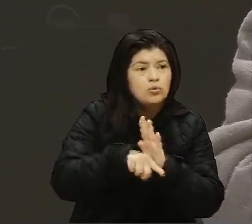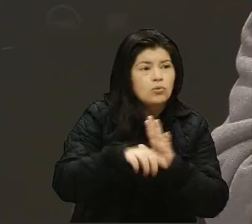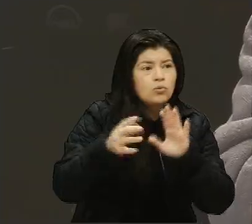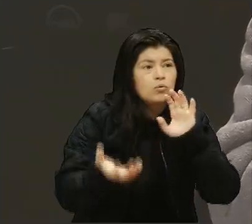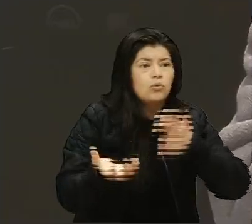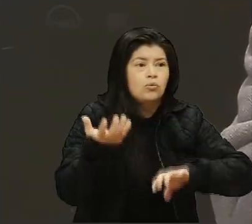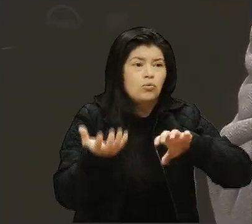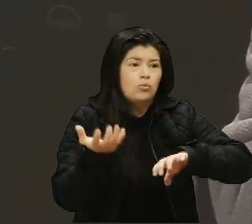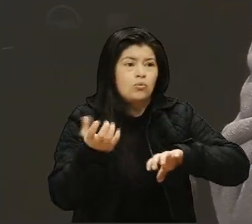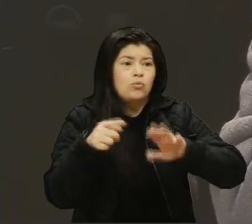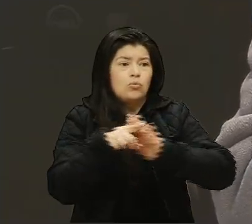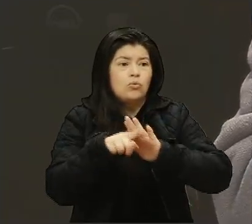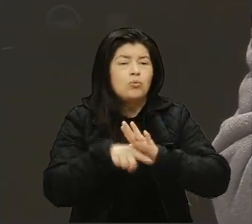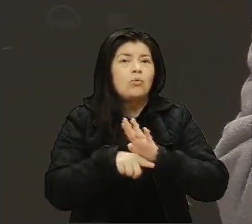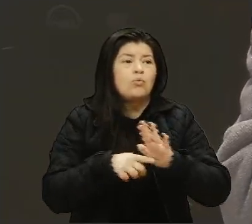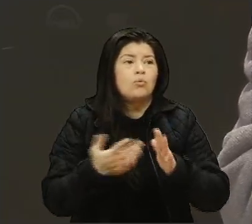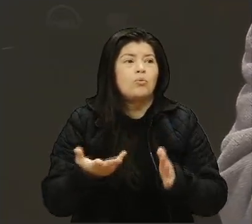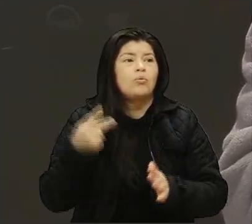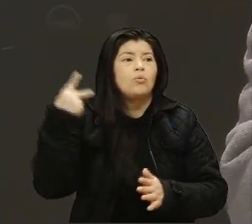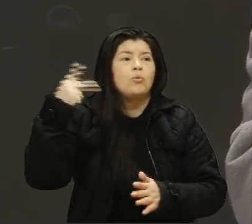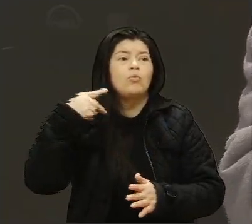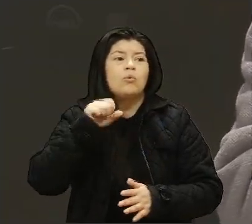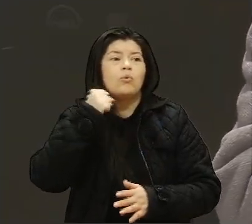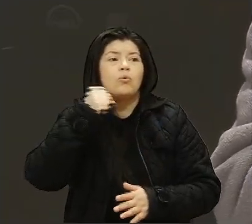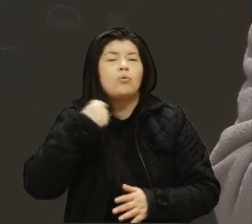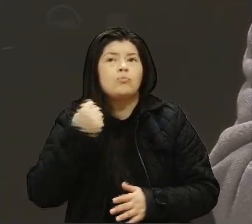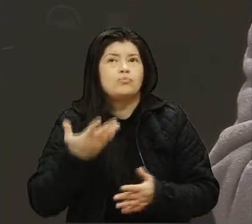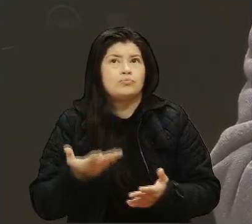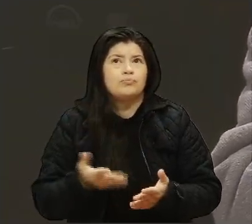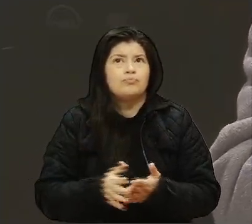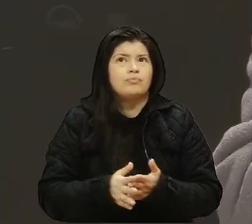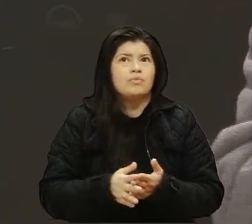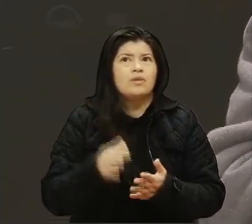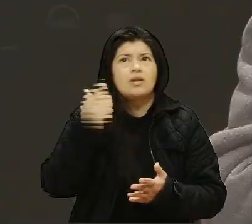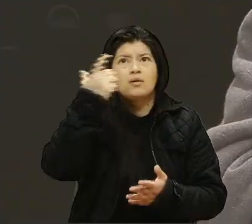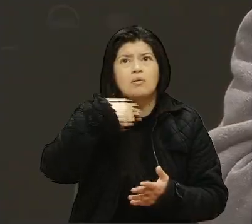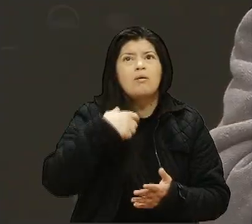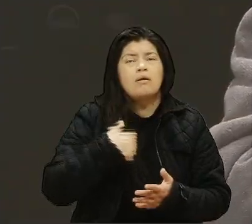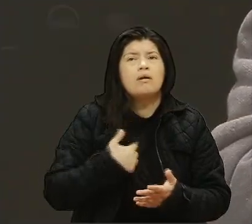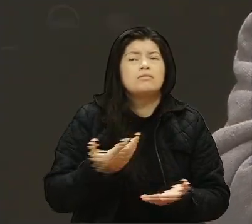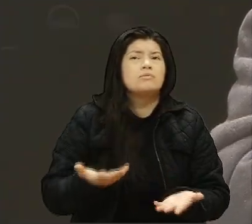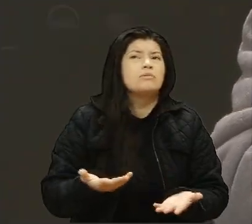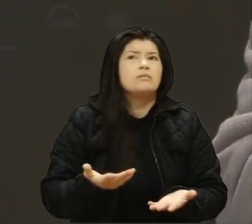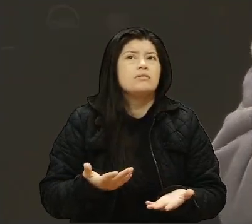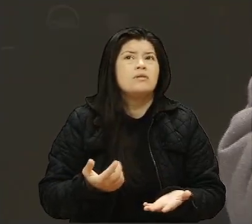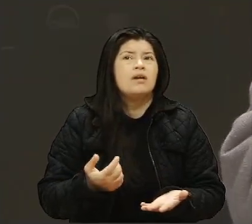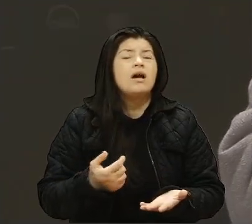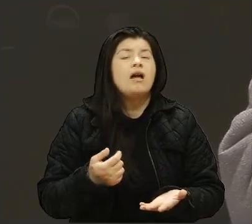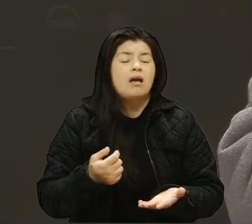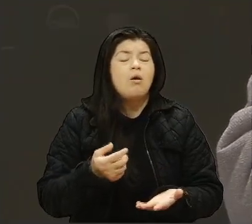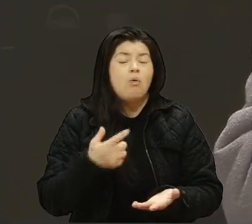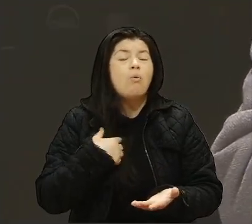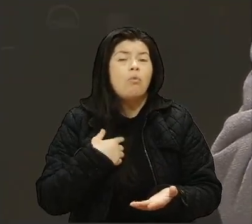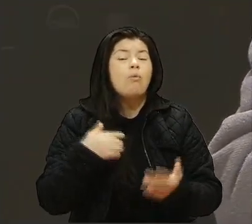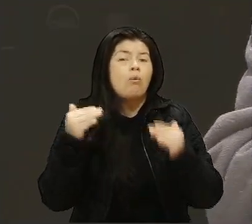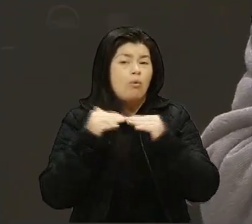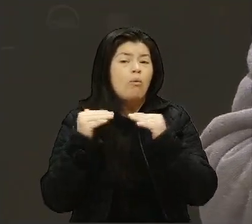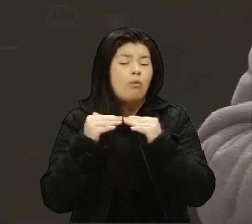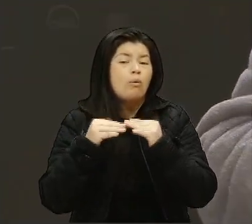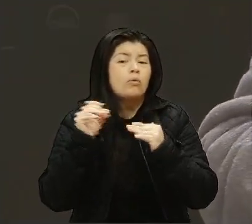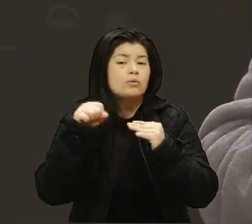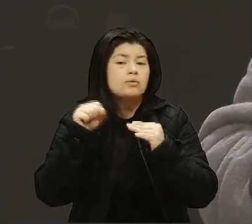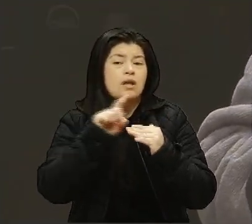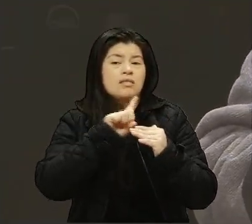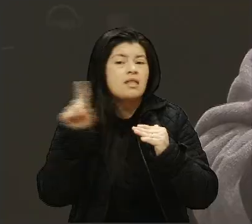ou senador eleito. Bom, tem gente que é a favor de que haja, tem gente que é a favor que não haja. Eu sou a favor que não